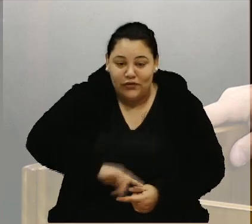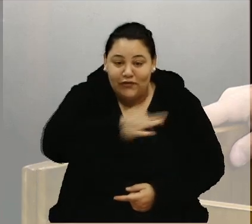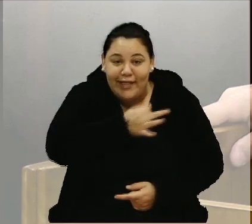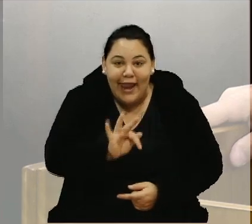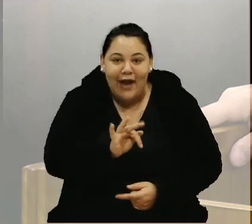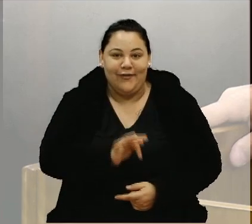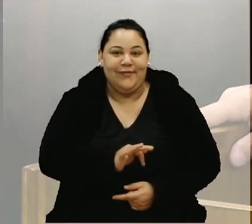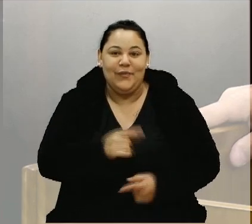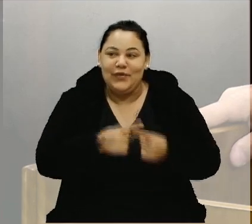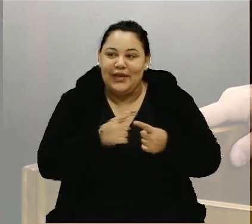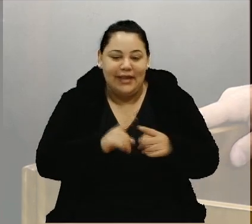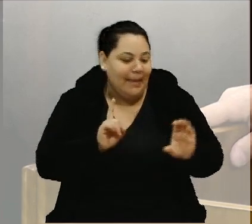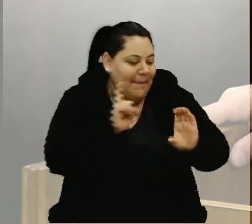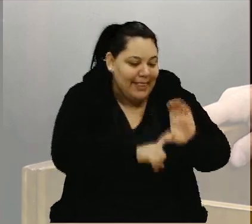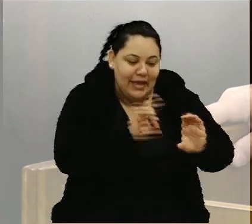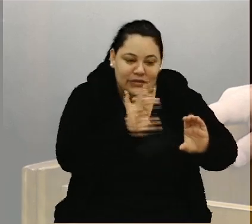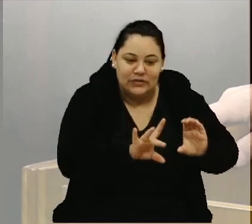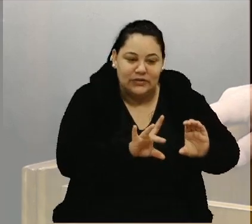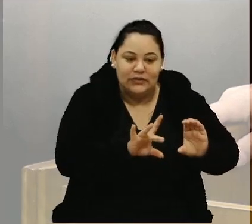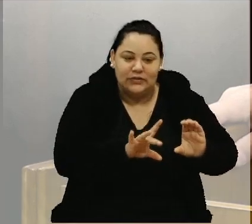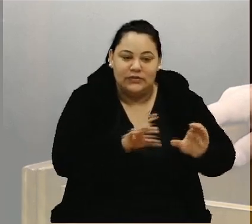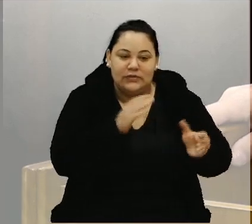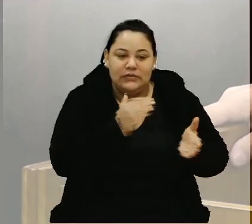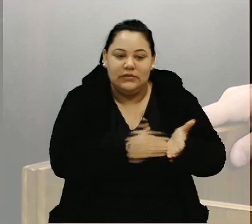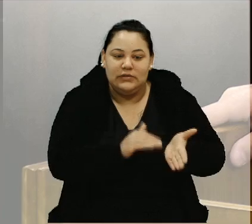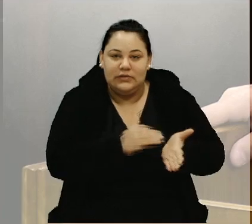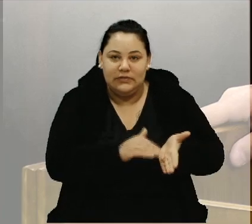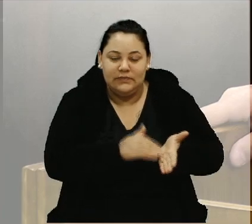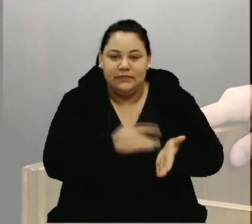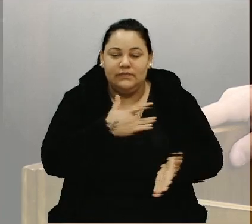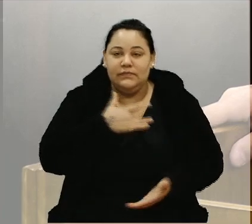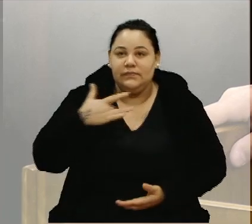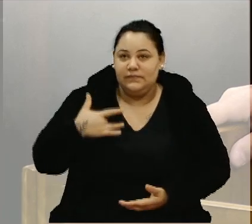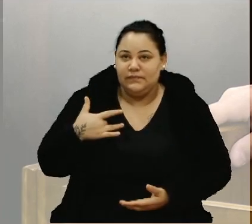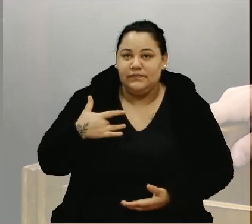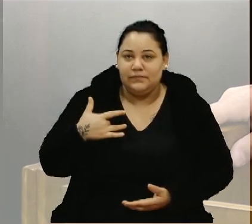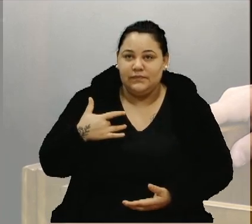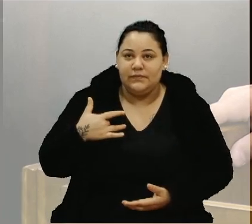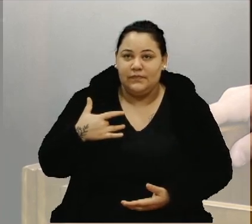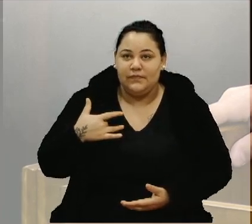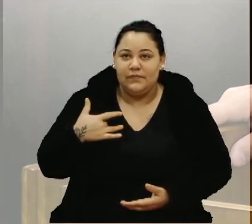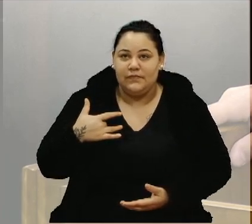da secretária da Saúde, não tinha ampliação dos leitos do Hospital Geral.